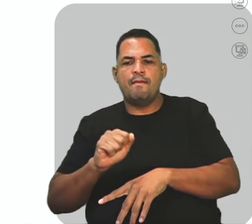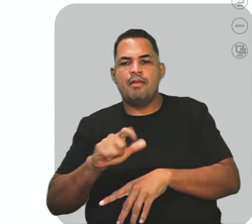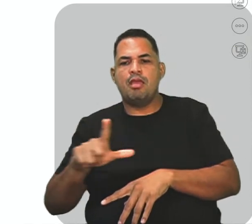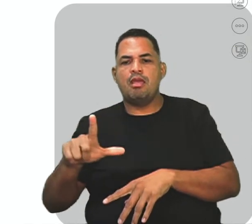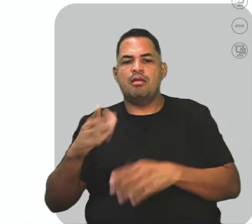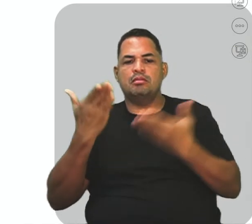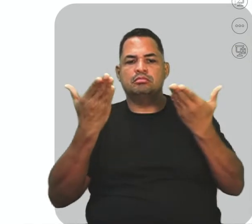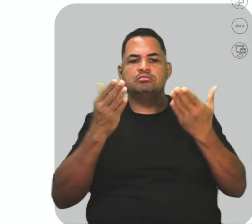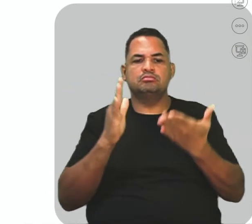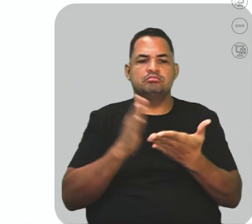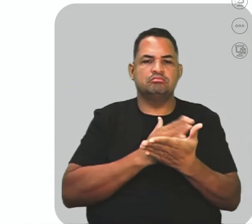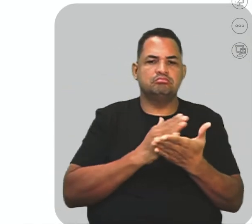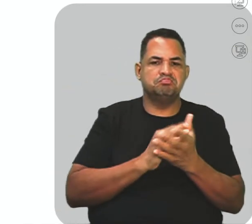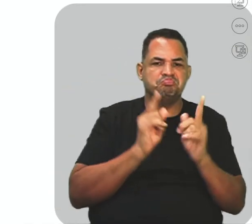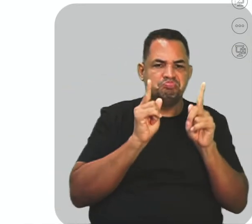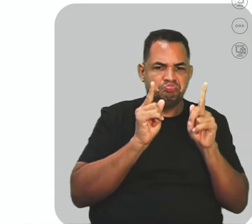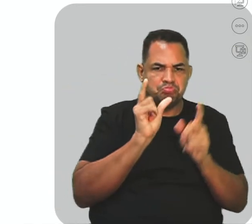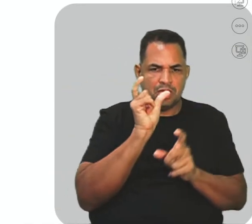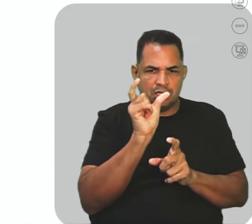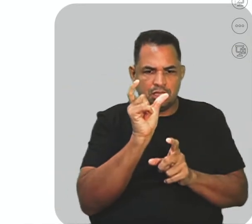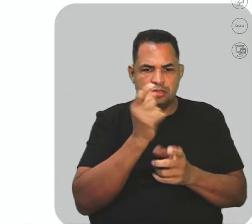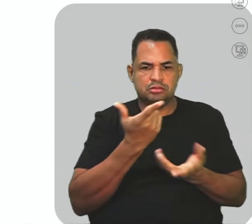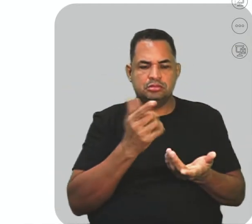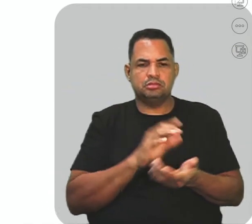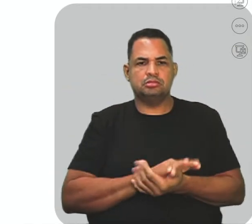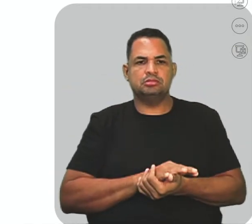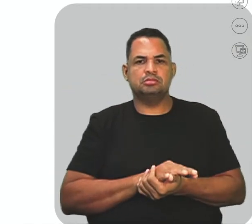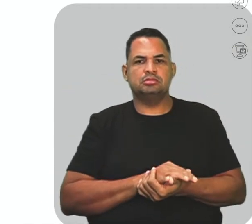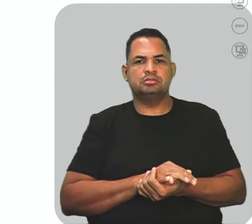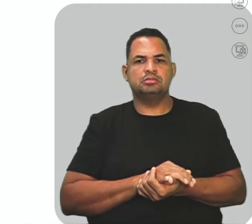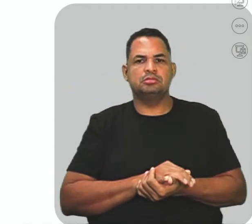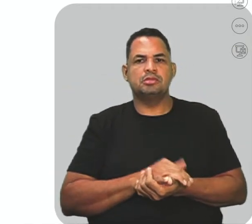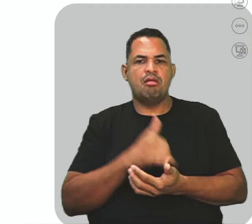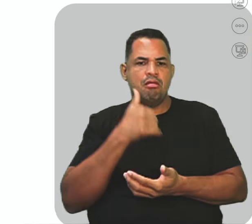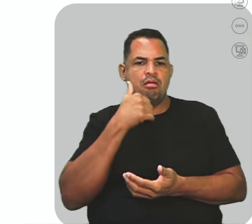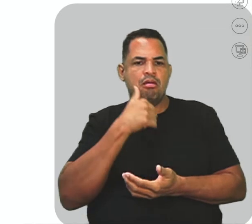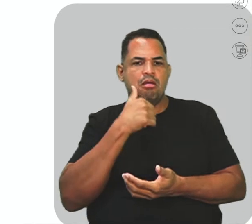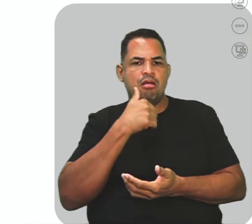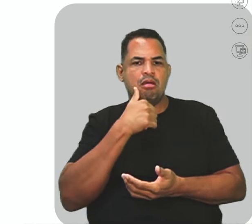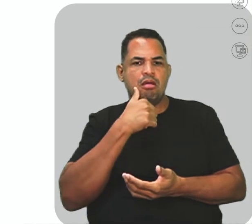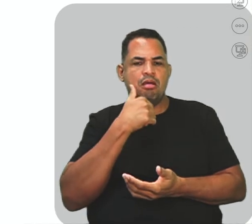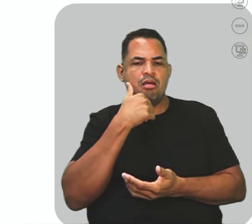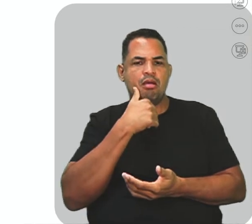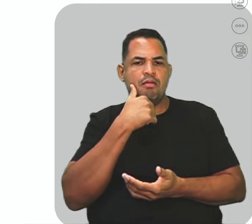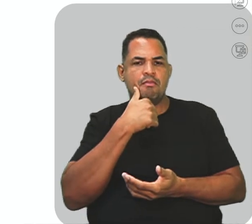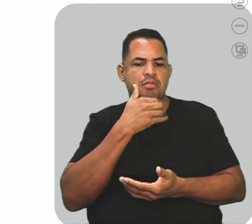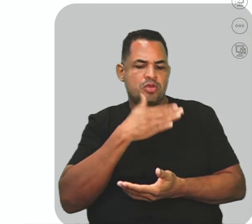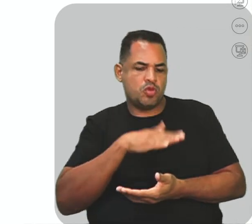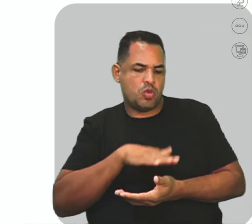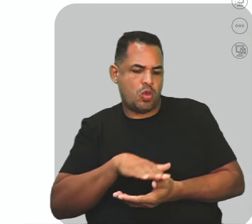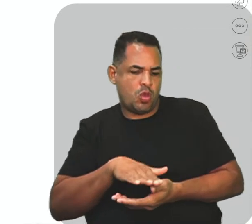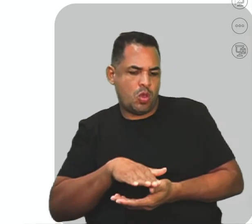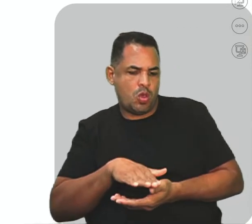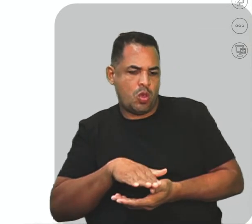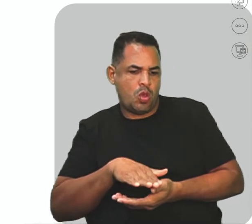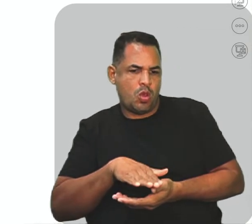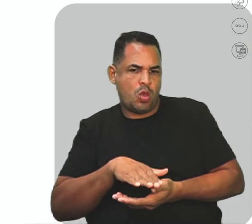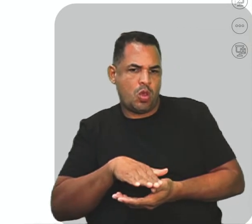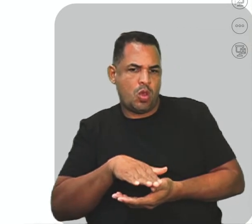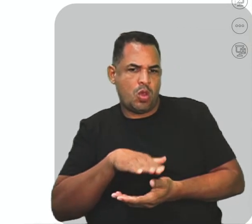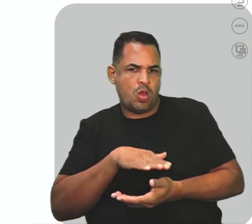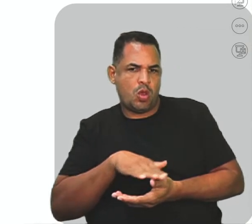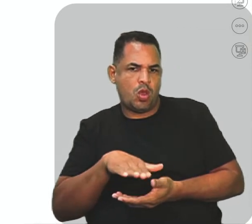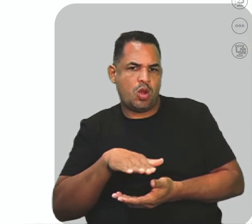né, dessa obra aí, bacana, né? A Menina que Roubava Livros, né? Esse romance aí, com certeza vocês aí já